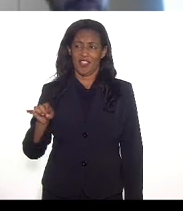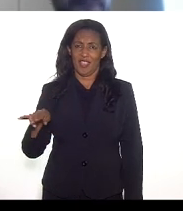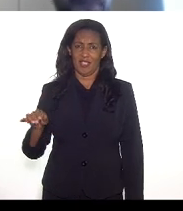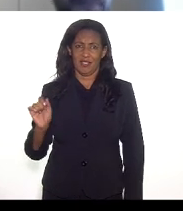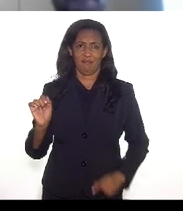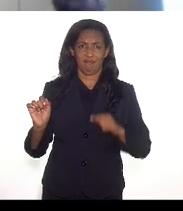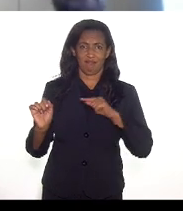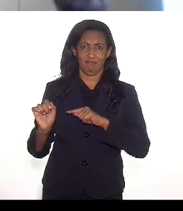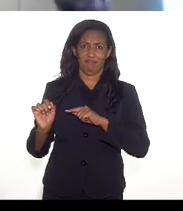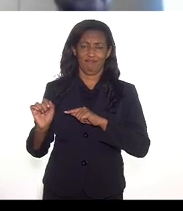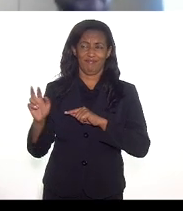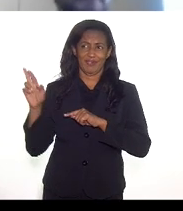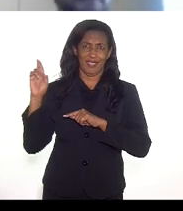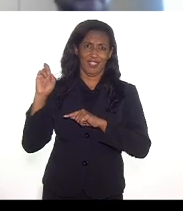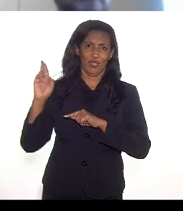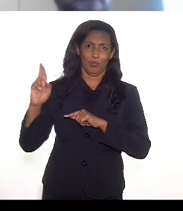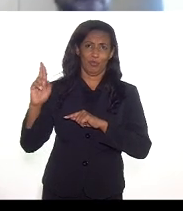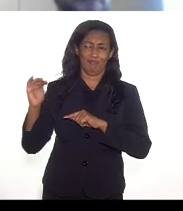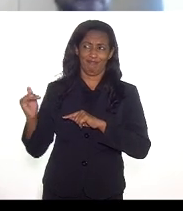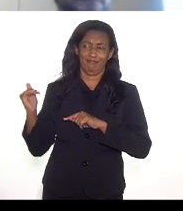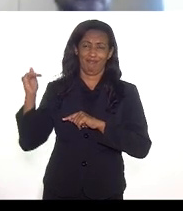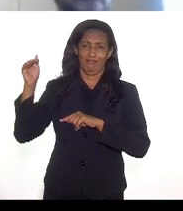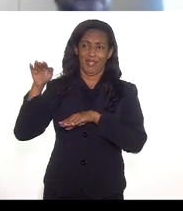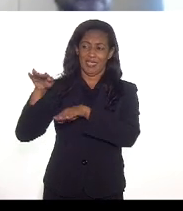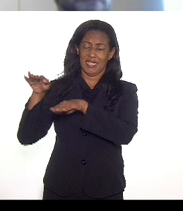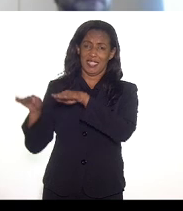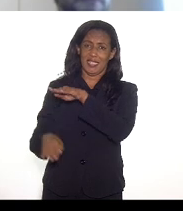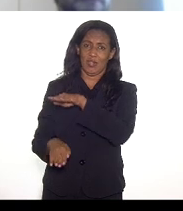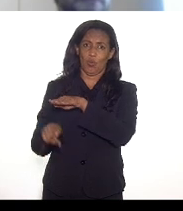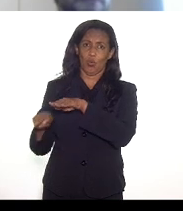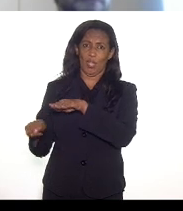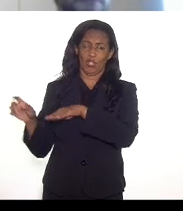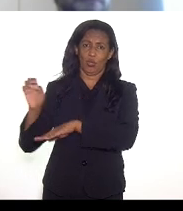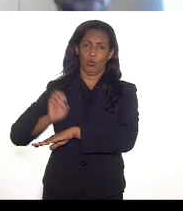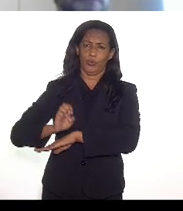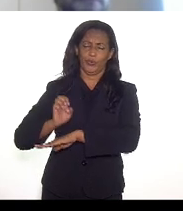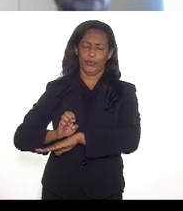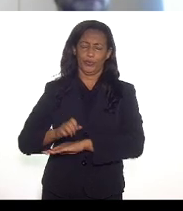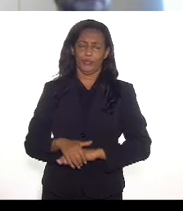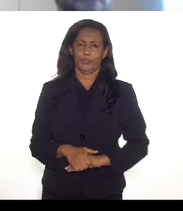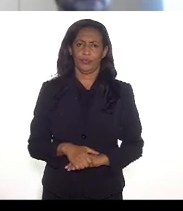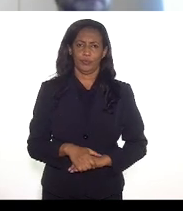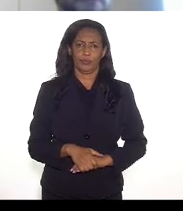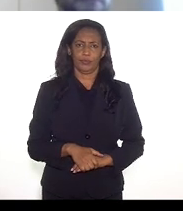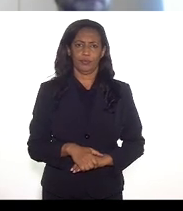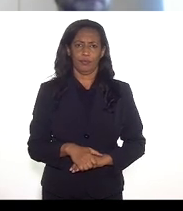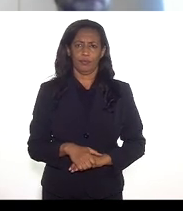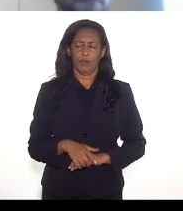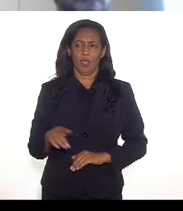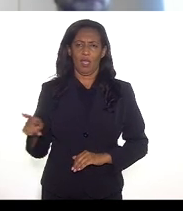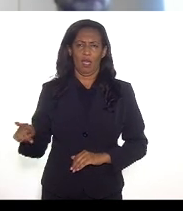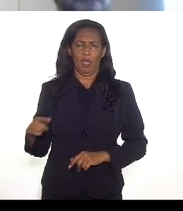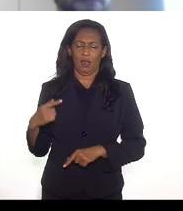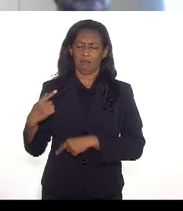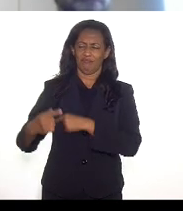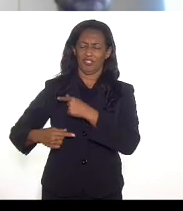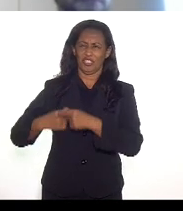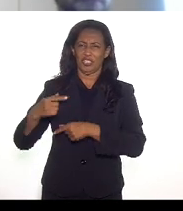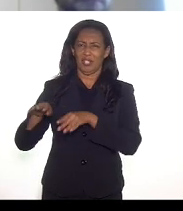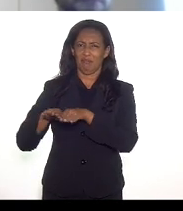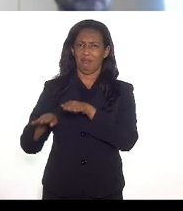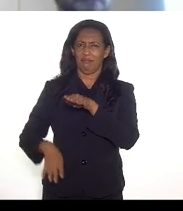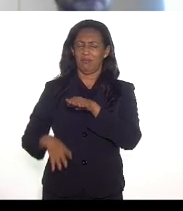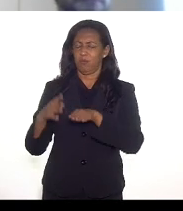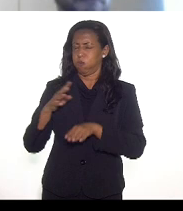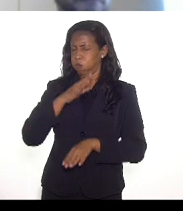responsável, que é a maior responsável pela desigualdade no nosso Estado. Ela gera uma desigualdade absurda.